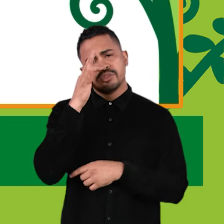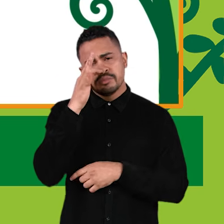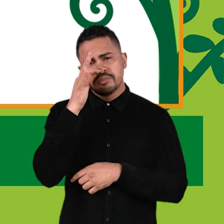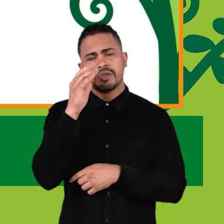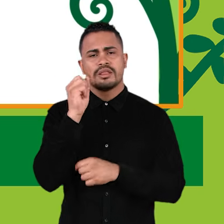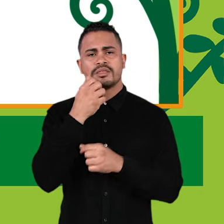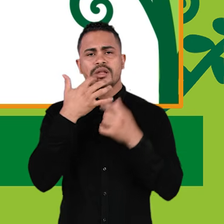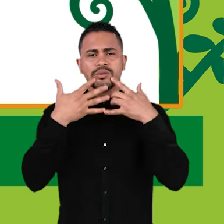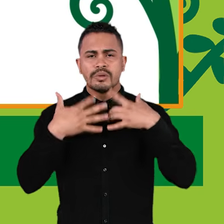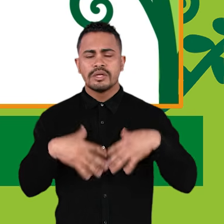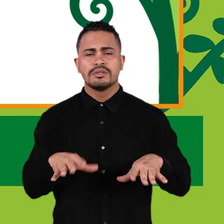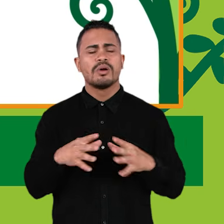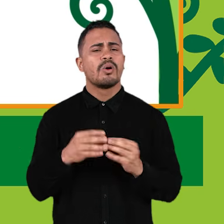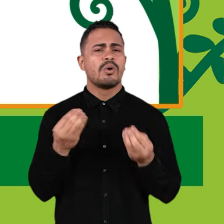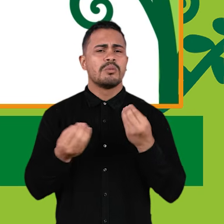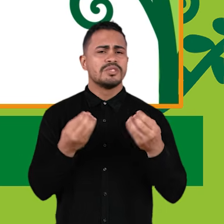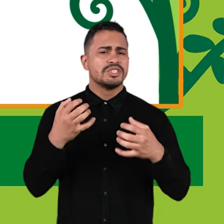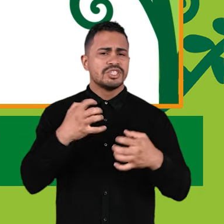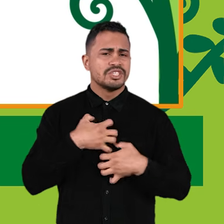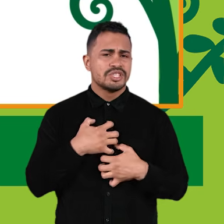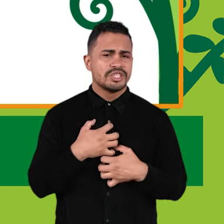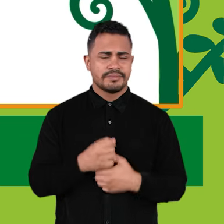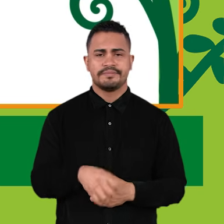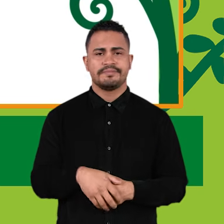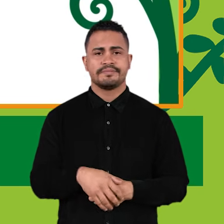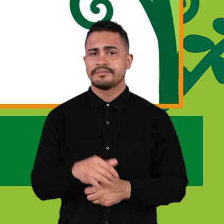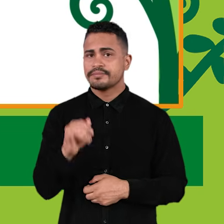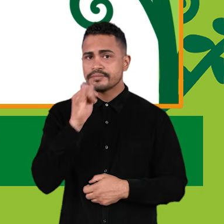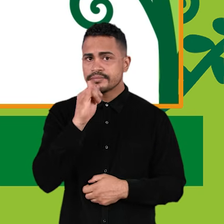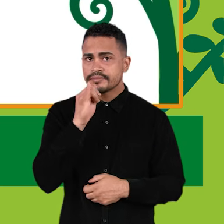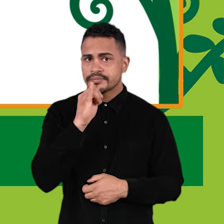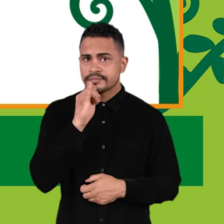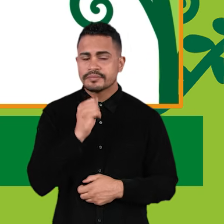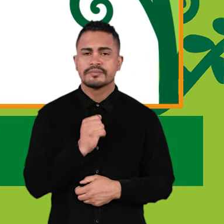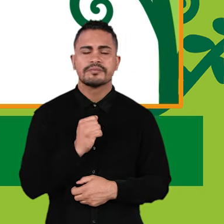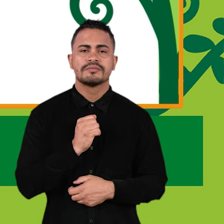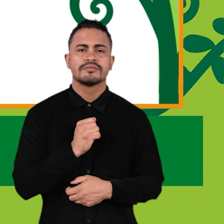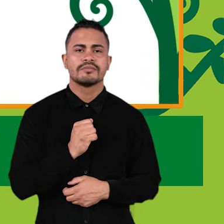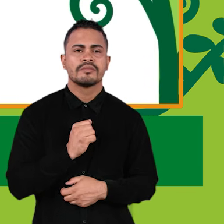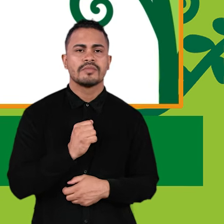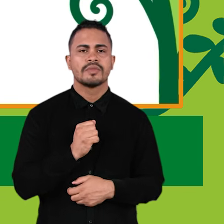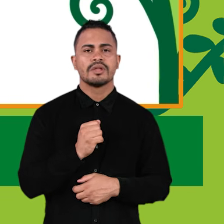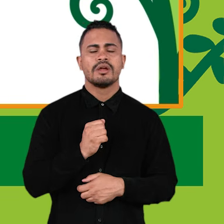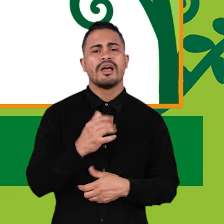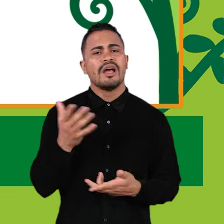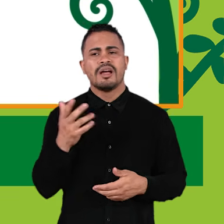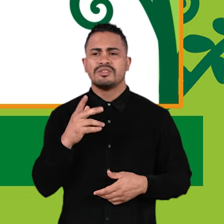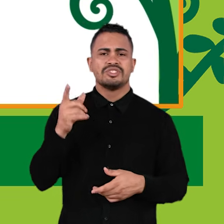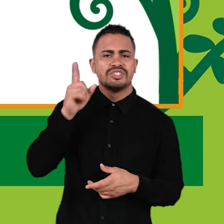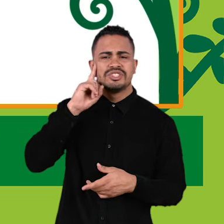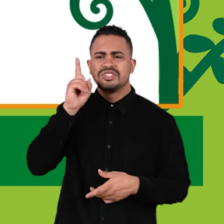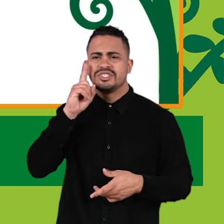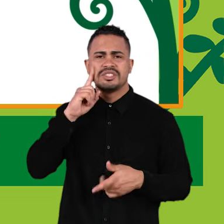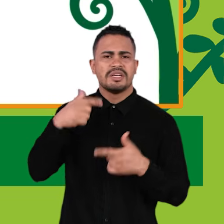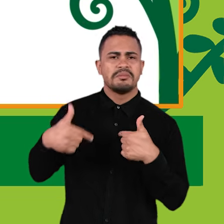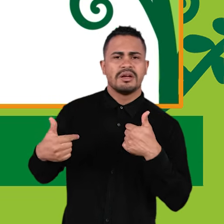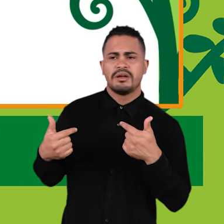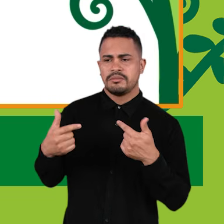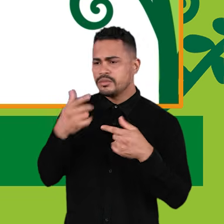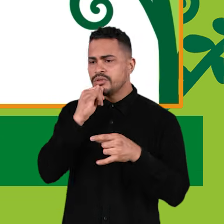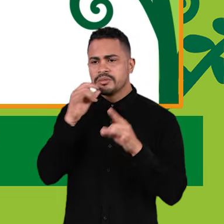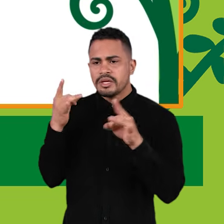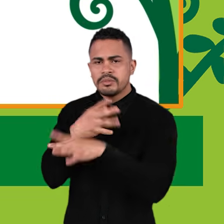natureza. Como sentir essas coisas? Por exemplo, parar ali, eu estou na corrida do dia a dia e tal,